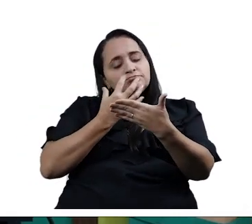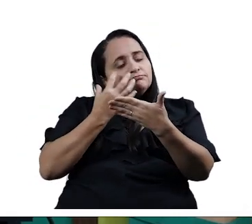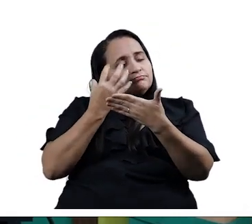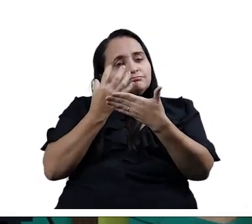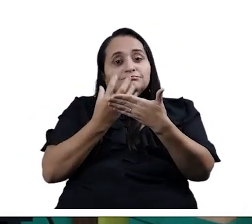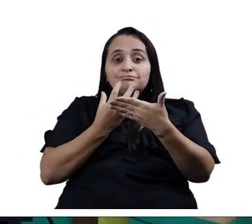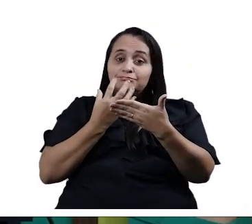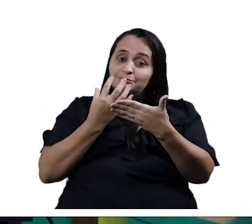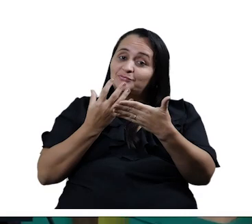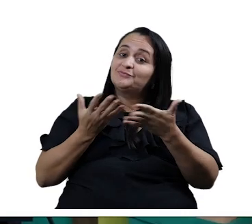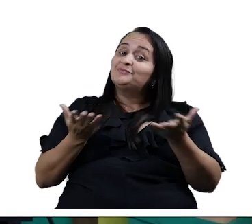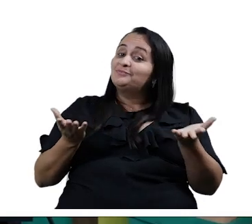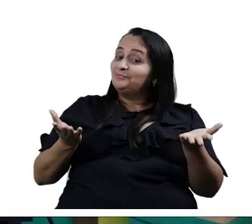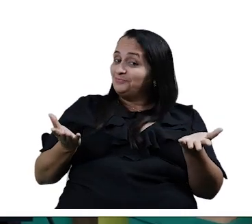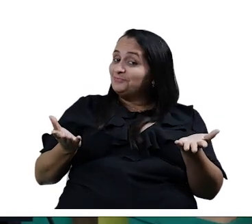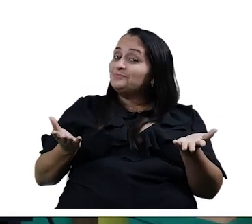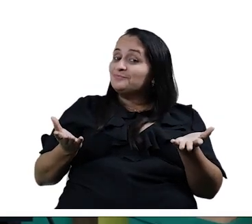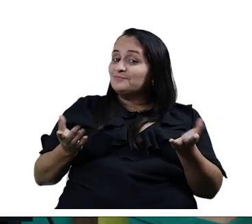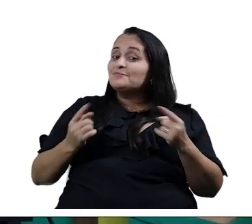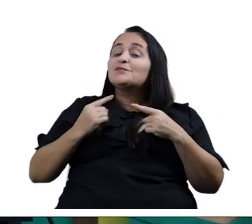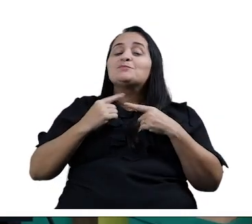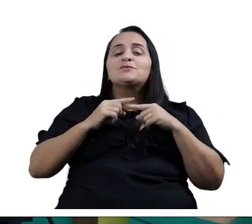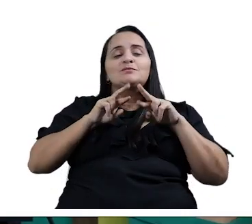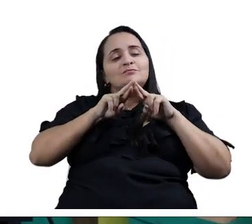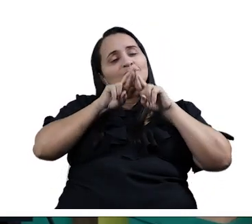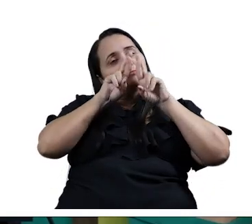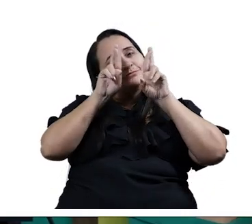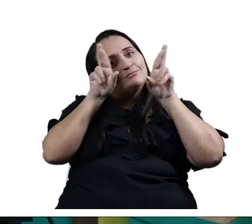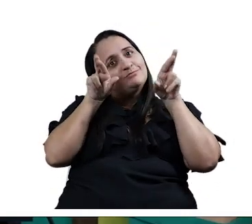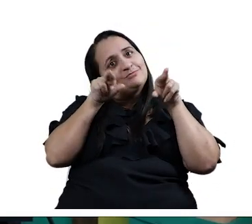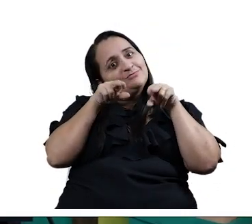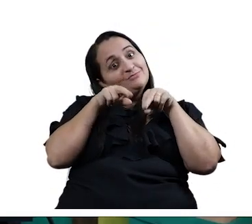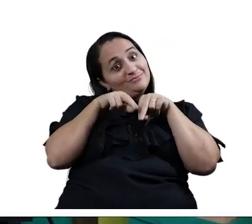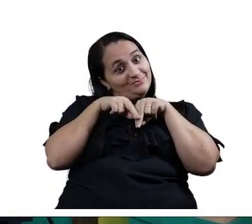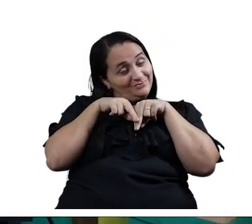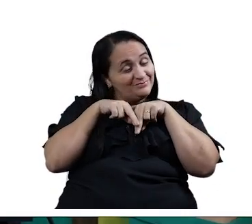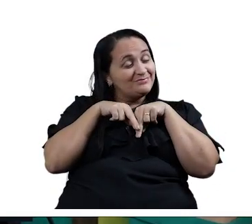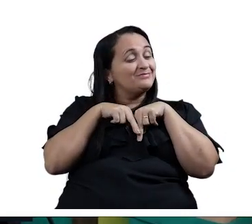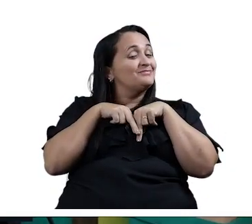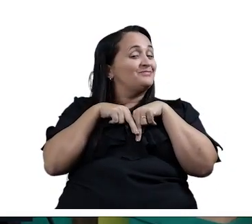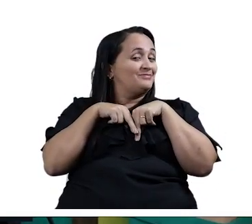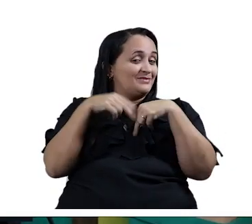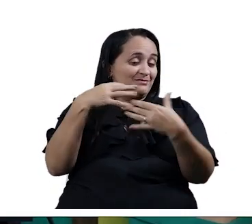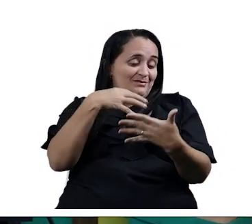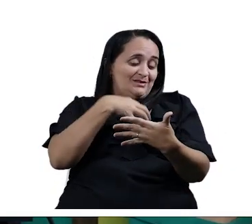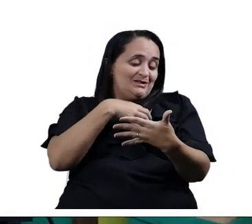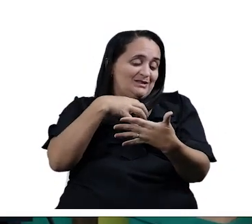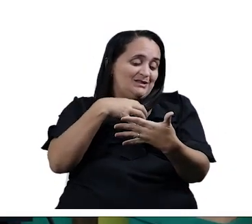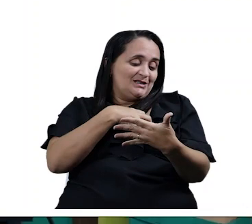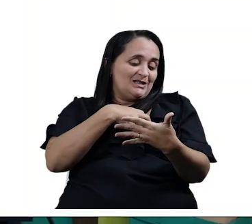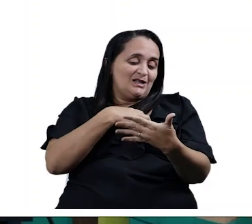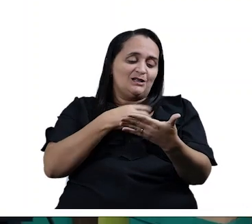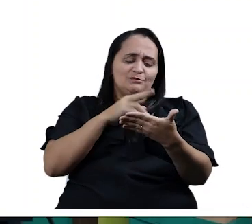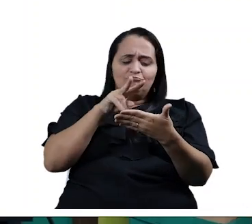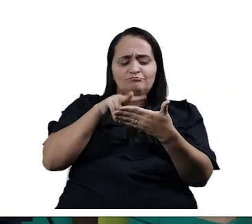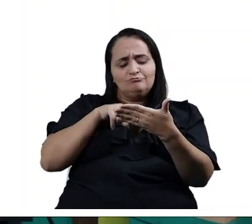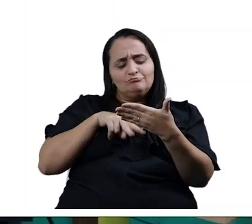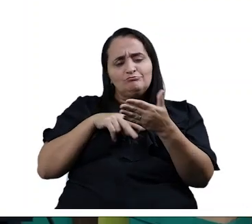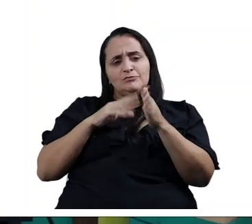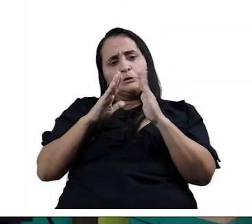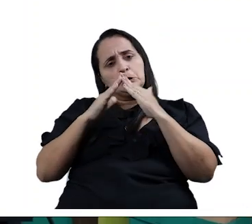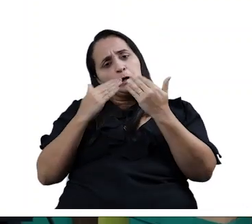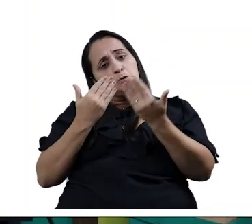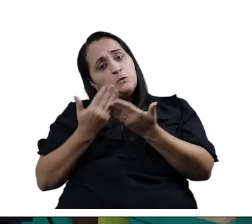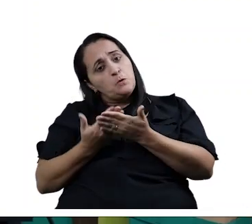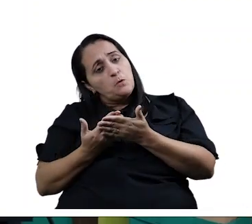a intenção do poema. Mesmo que você esteja fazendo isso na escola, ou mesmo que você esteja fazendo isso em casa no